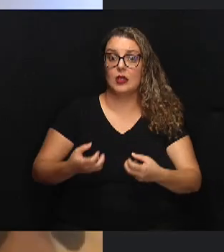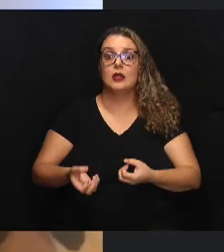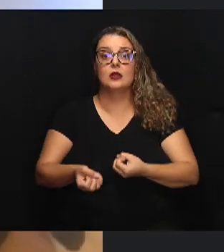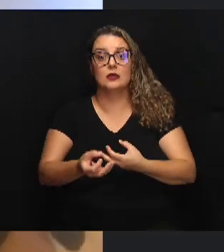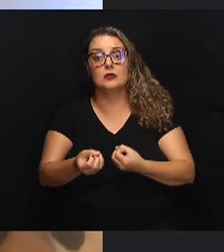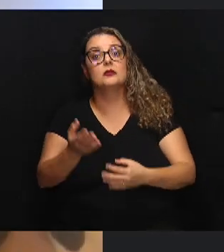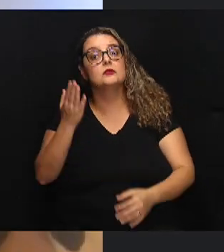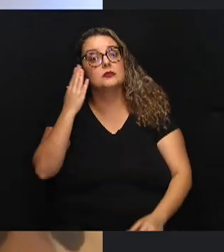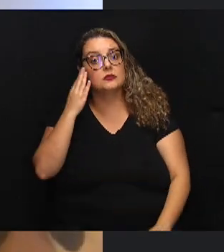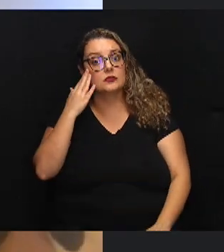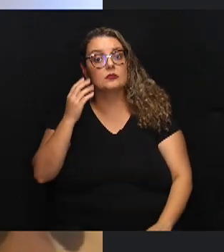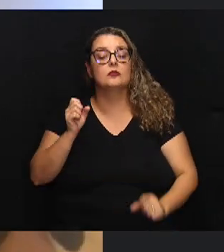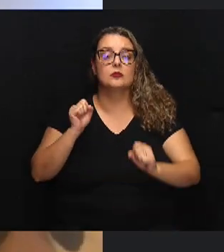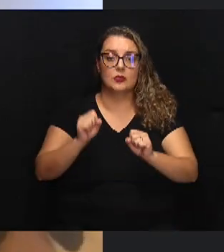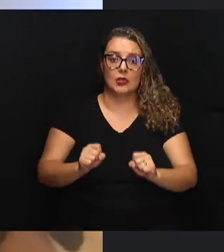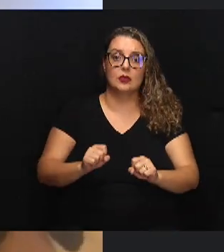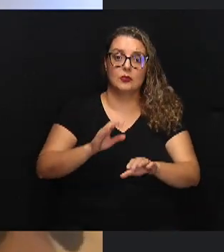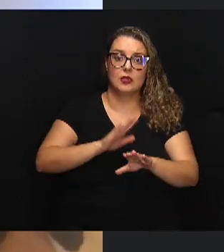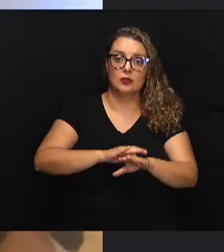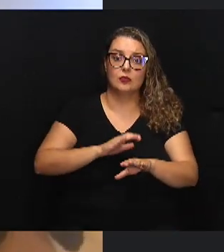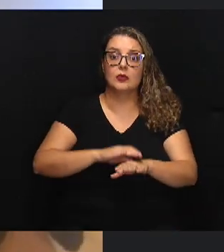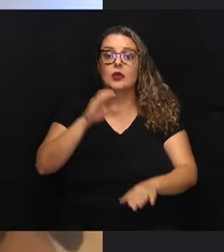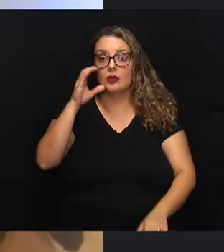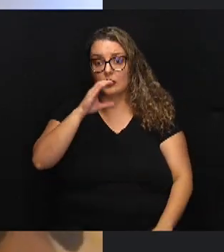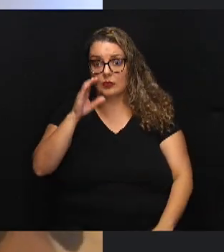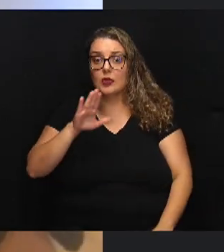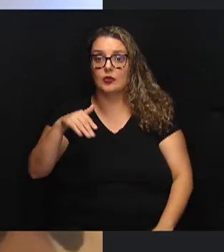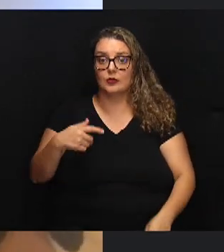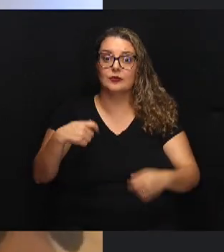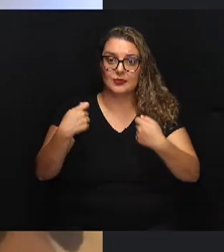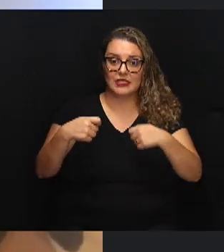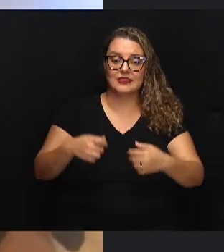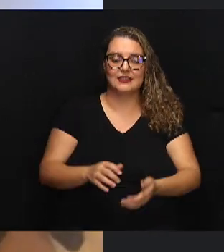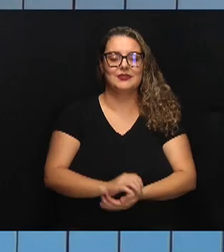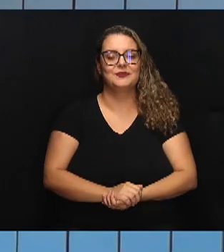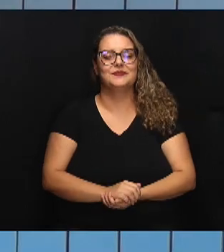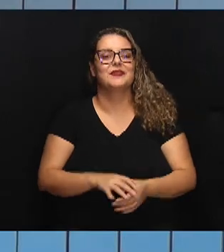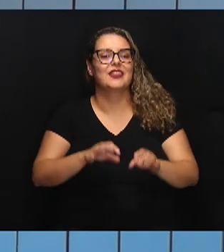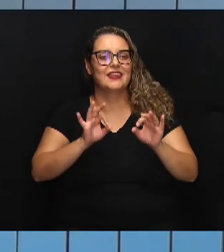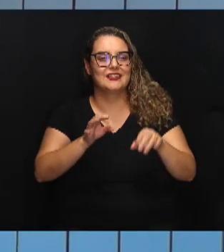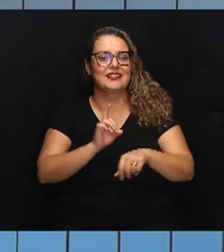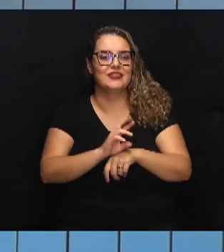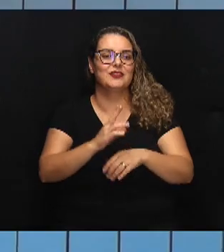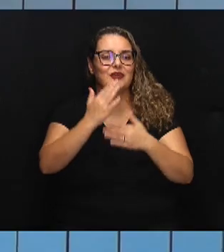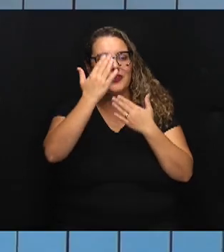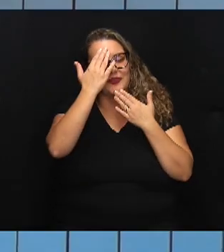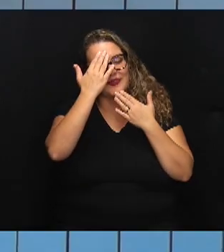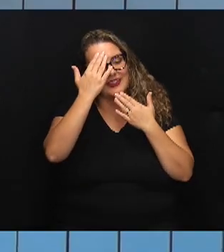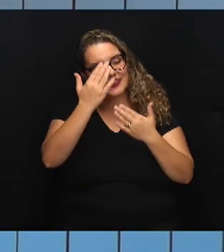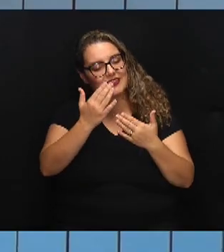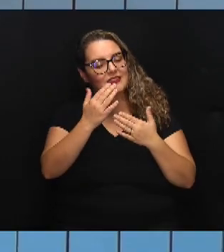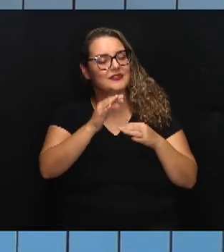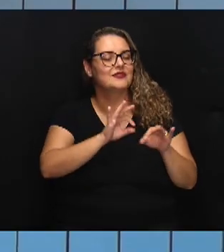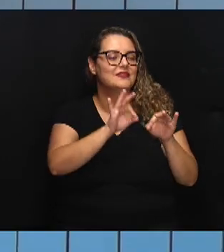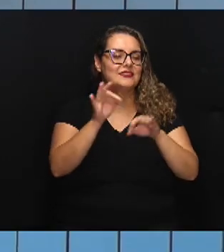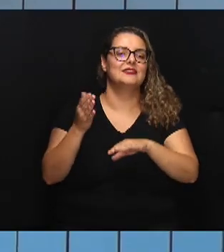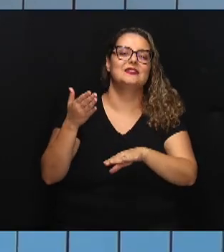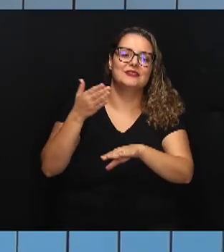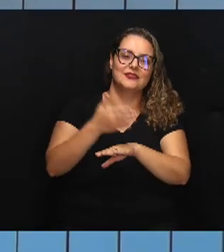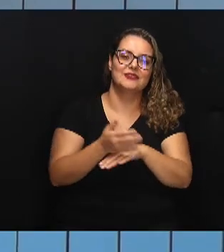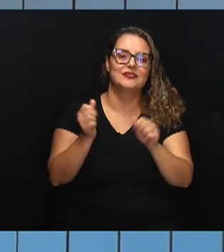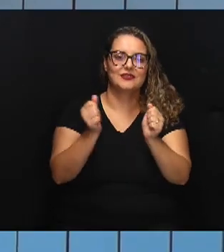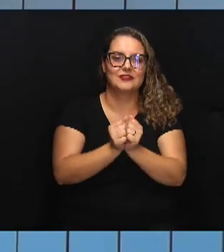informado para poder realmente agir rapidamente quando necessário. Exatamente, doutora, muito obrigada pela sua participação, pela